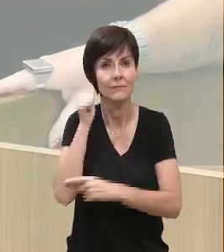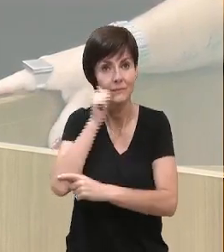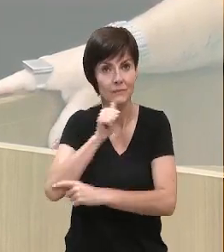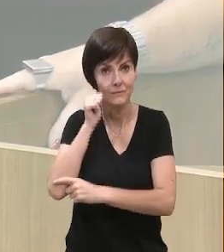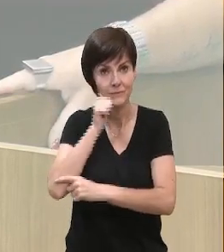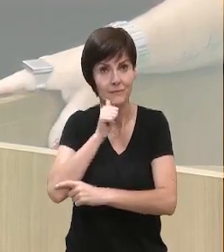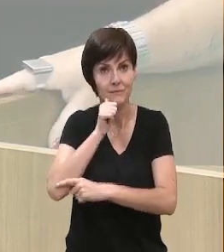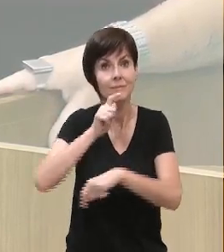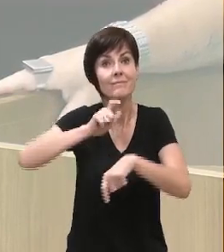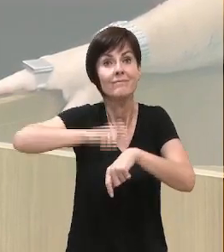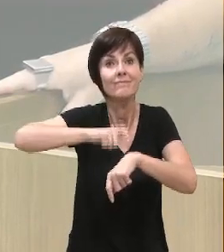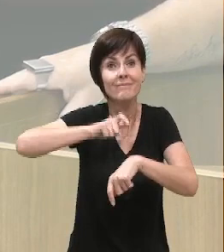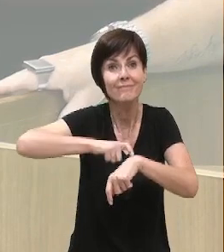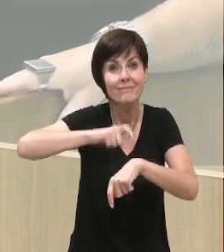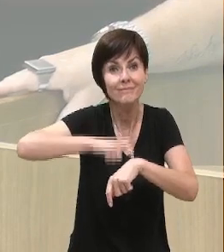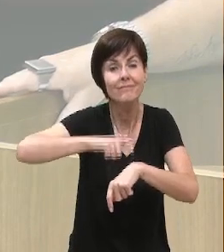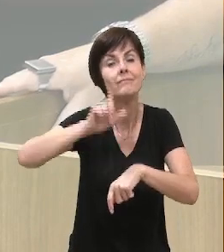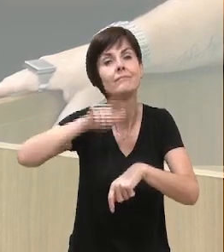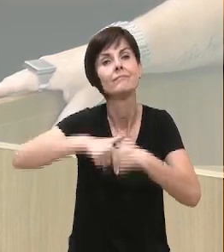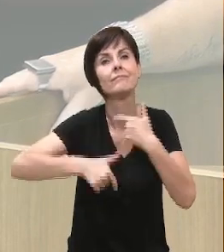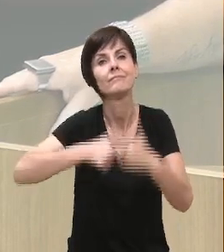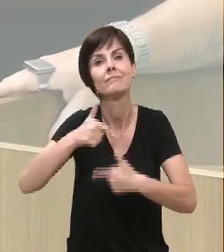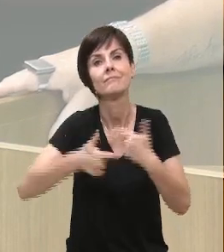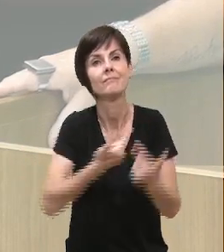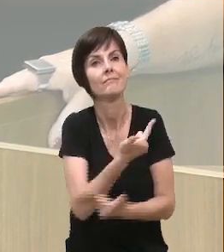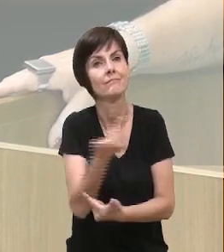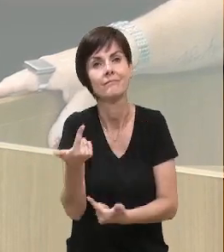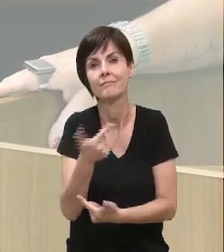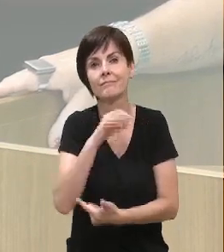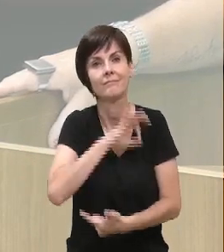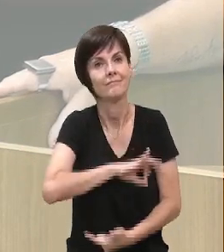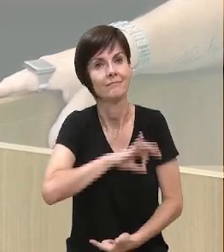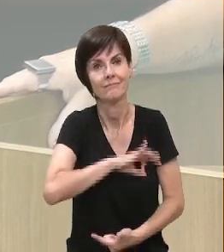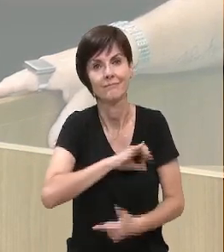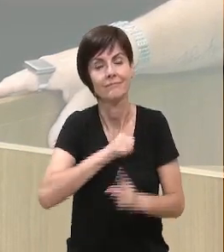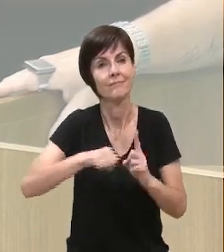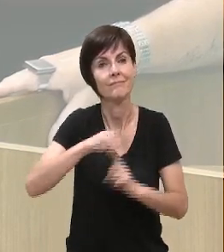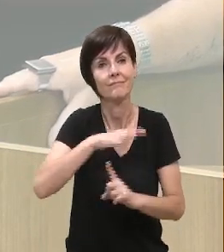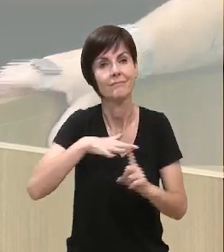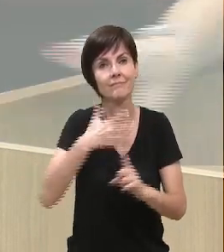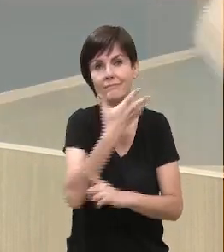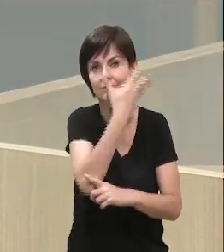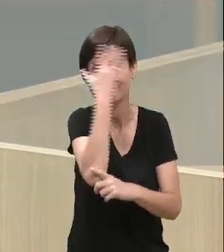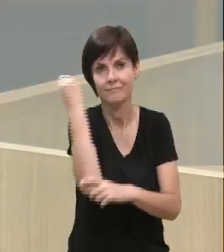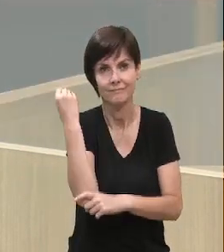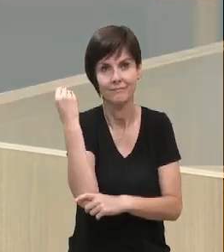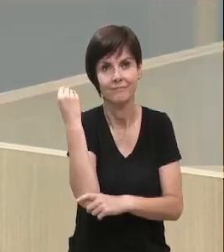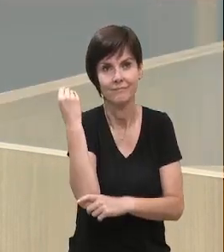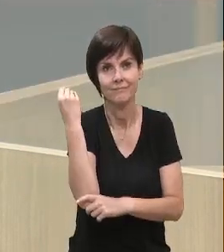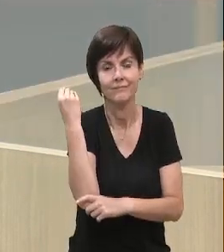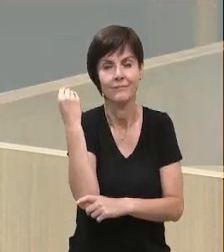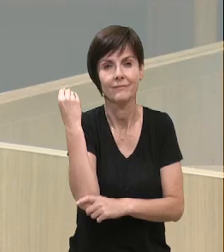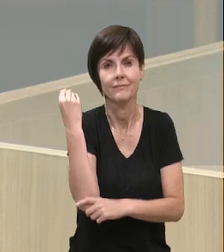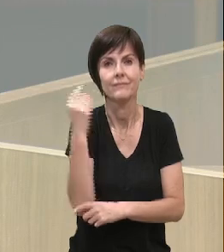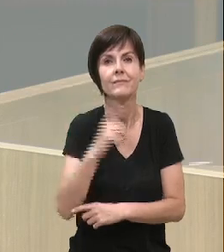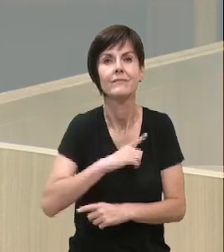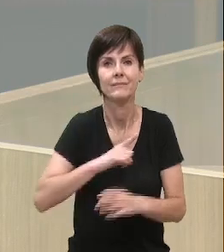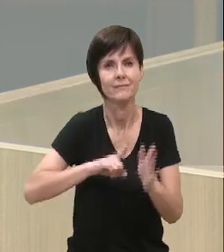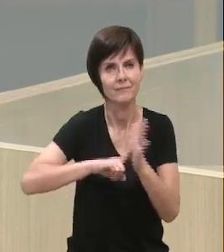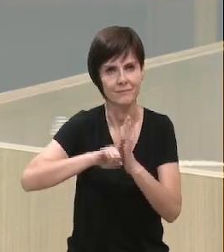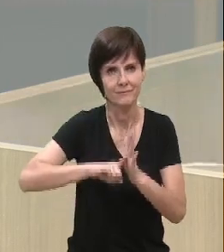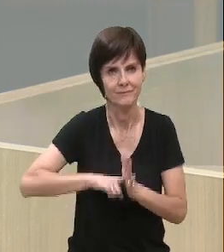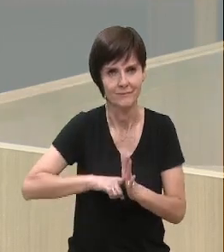envolve tempo é um trabalho não considerado pela sociedade. Tem uma